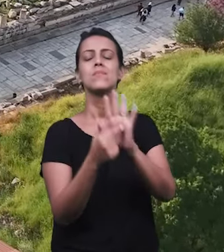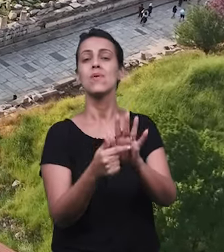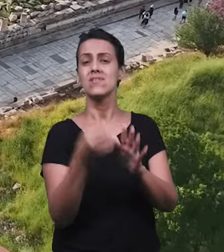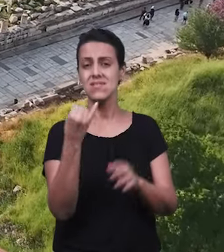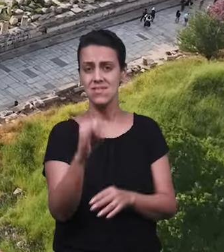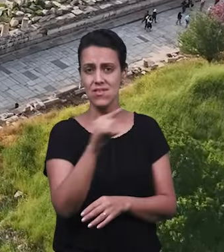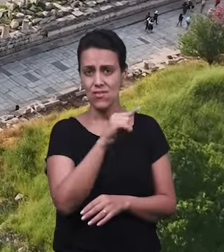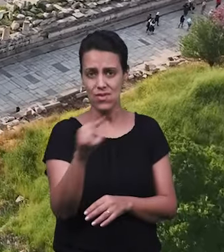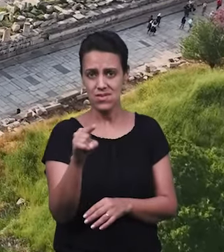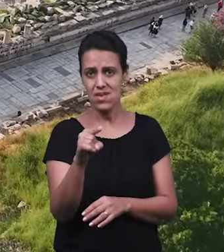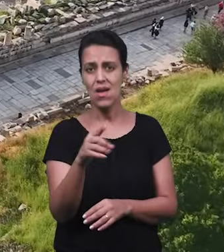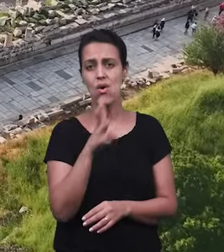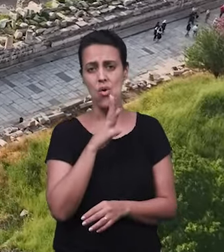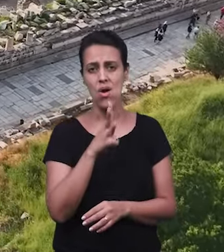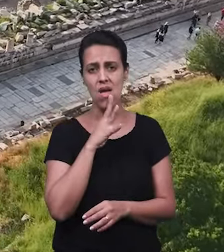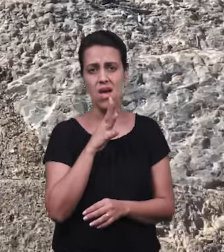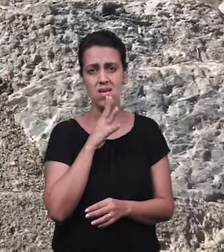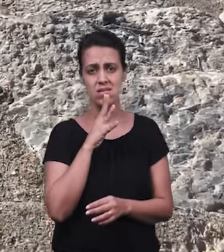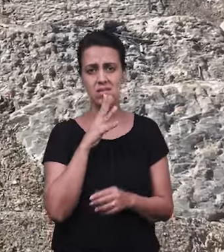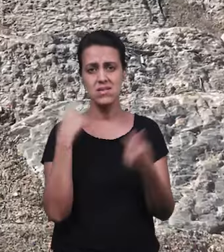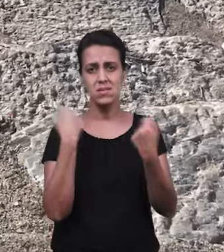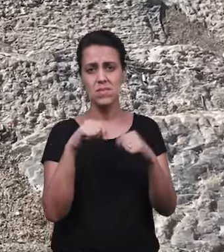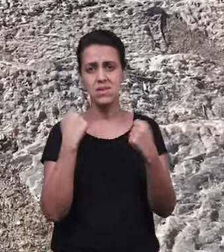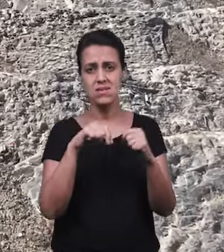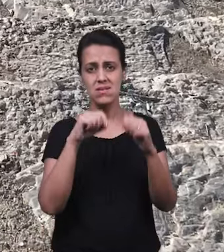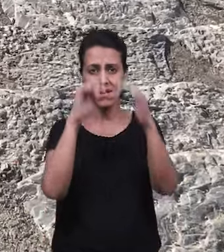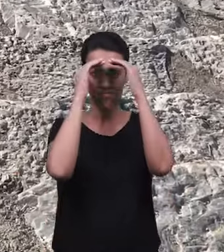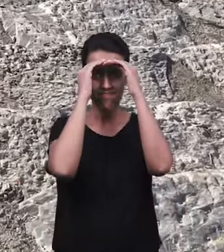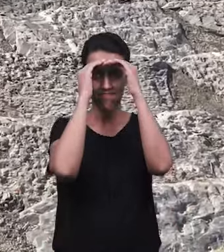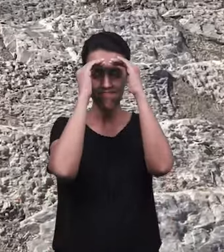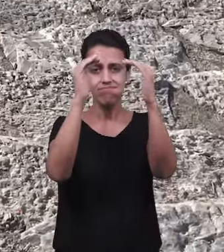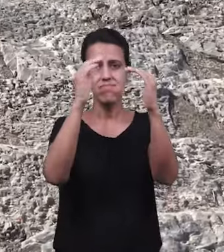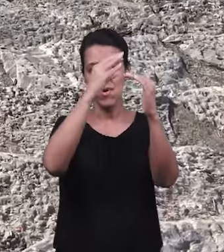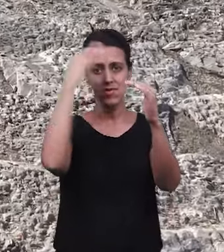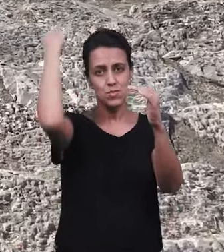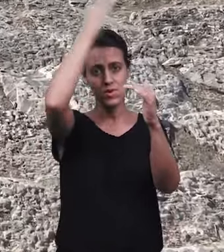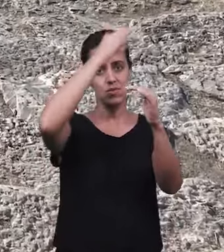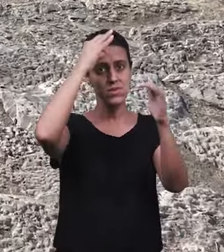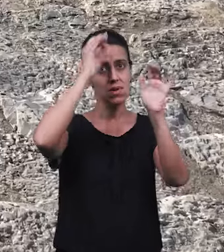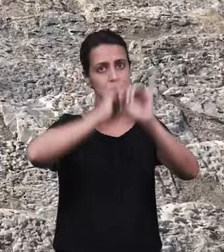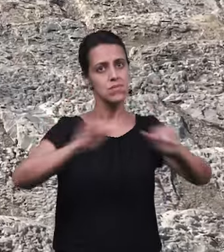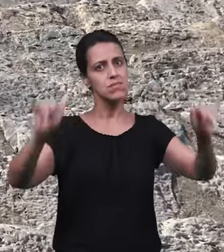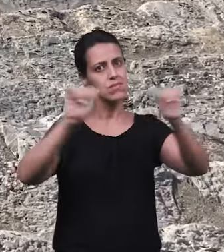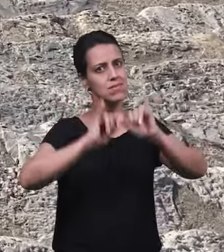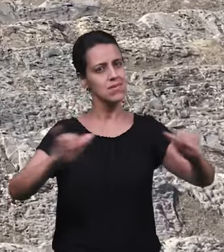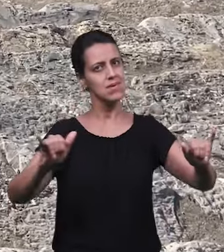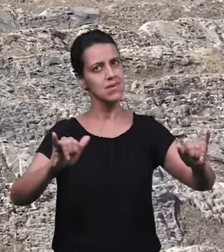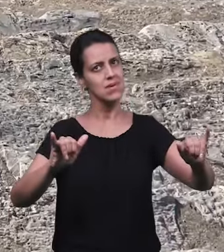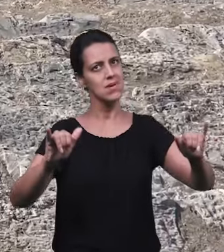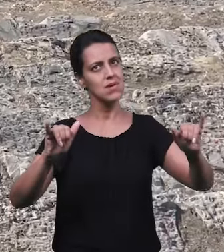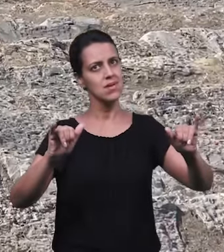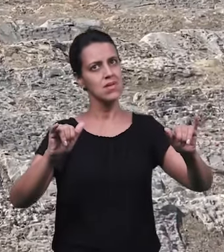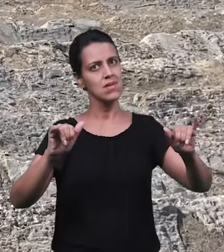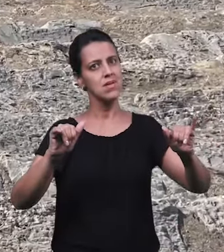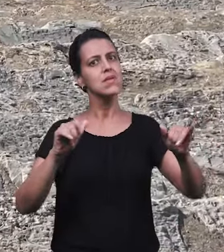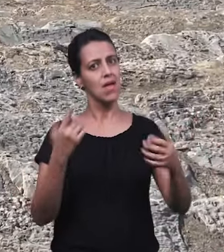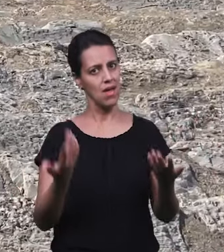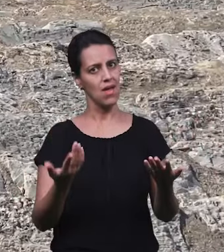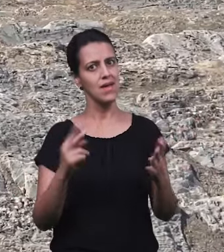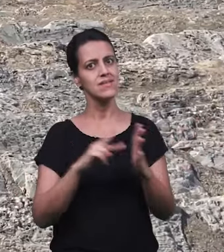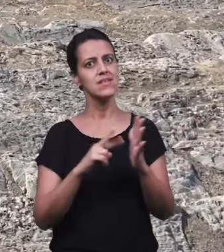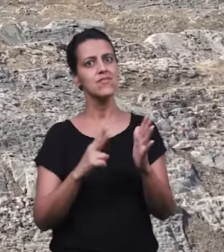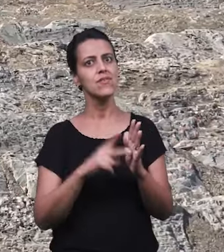que tem ouvidos, ouça o que o Espírito Santo diz à igreja, às igrejas. Então, quando diz assim, o anjo ali, era mostrando